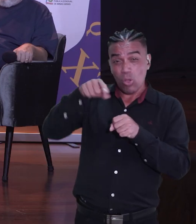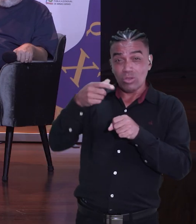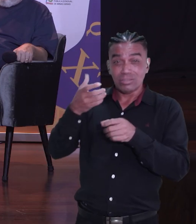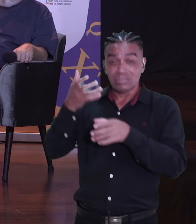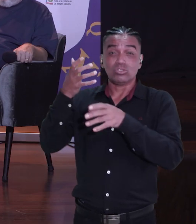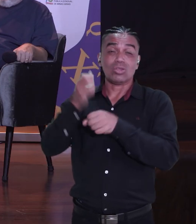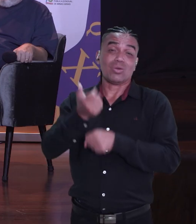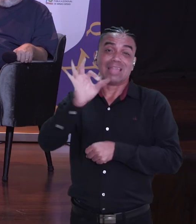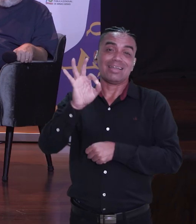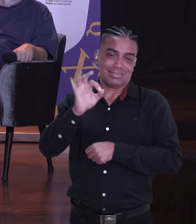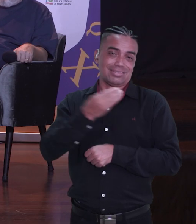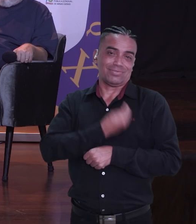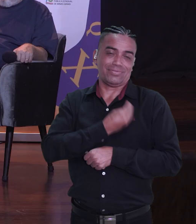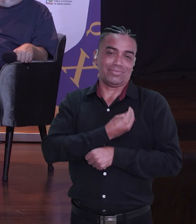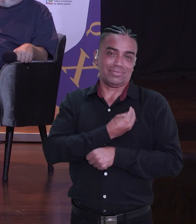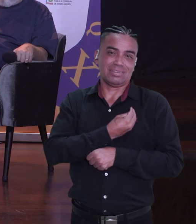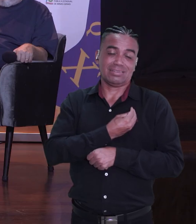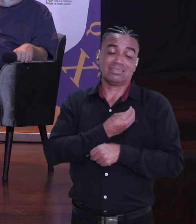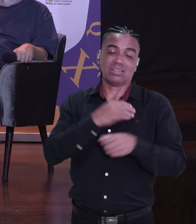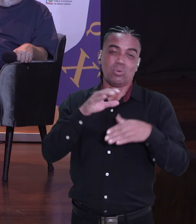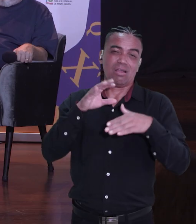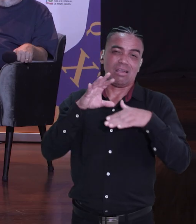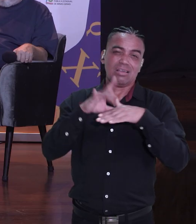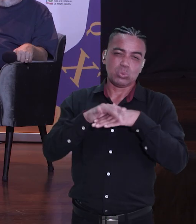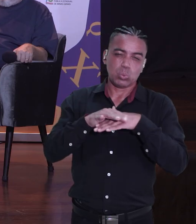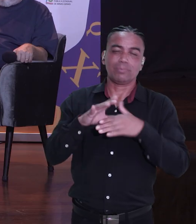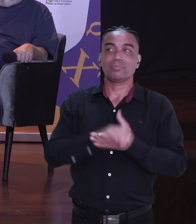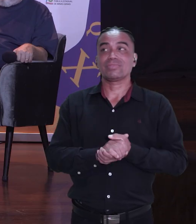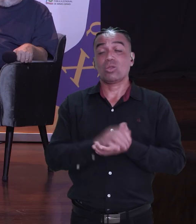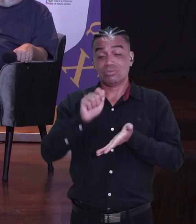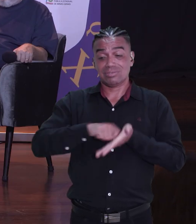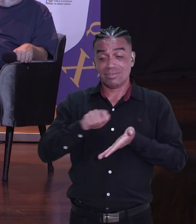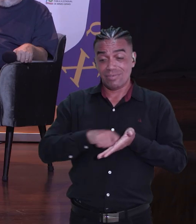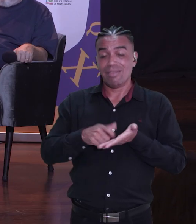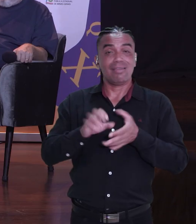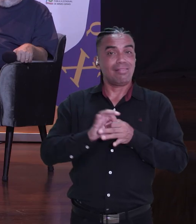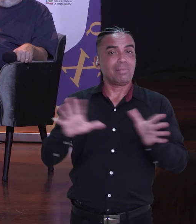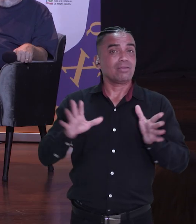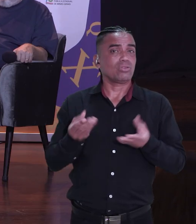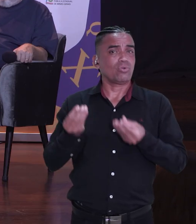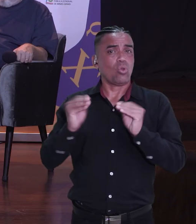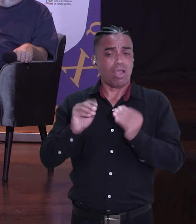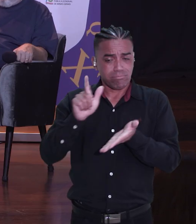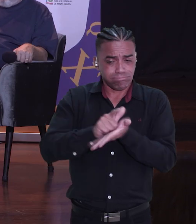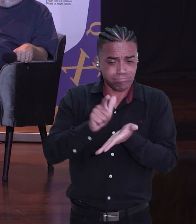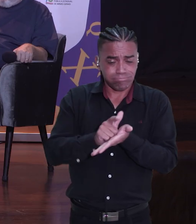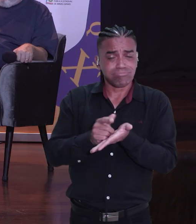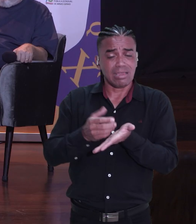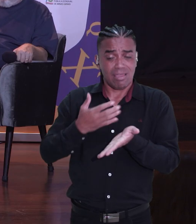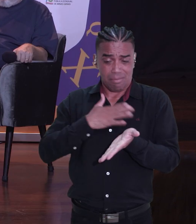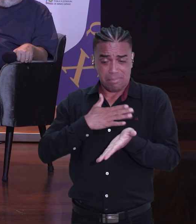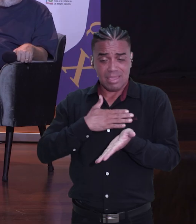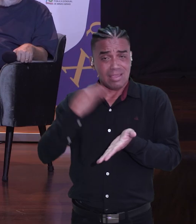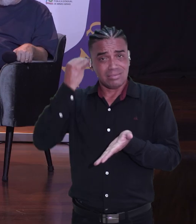do processo. E eu escrevi esse livro com muita liberdade, porque eu estava querendo botar